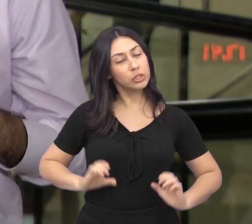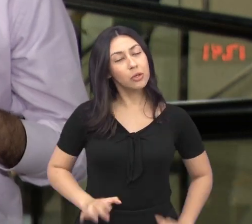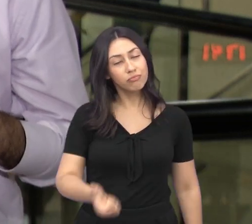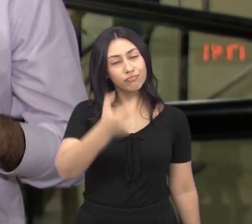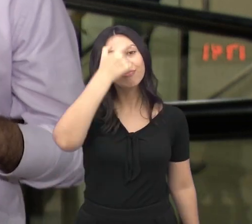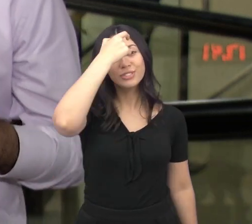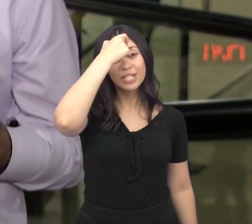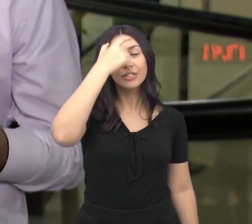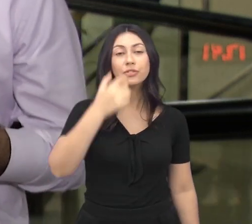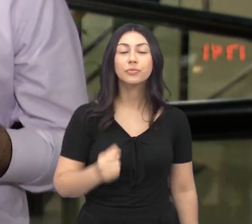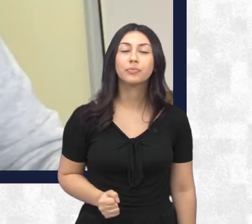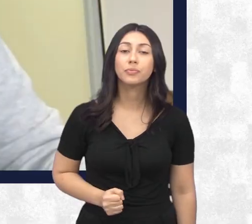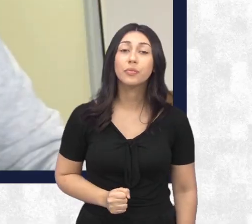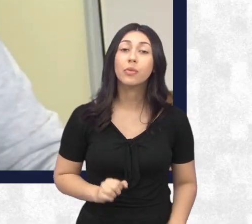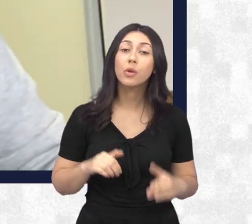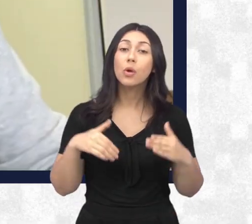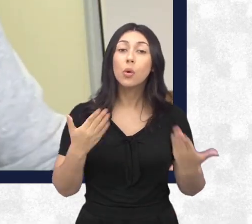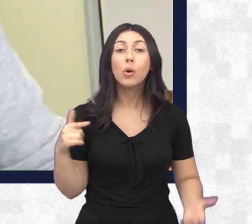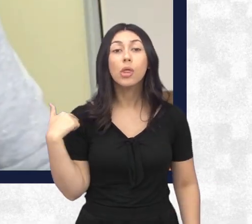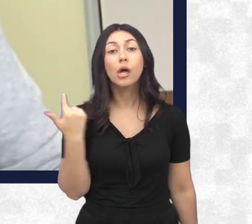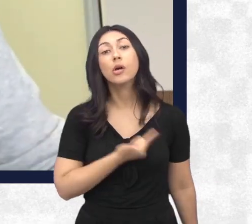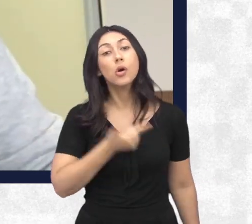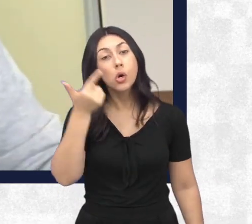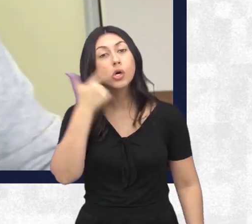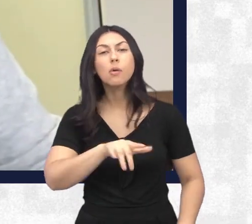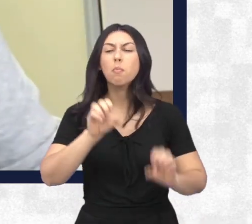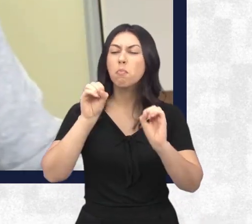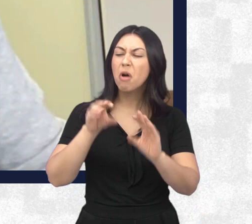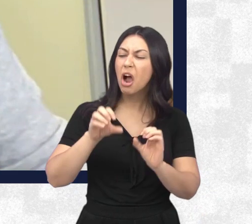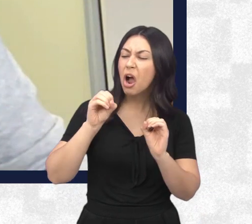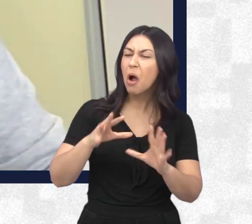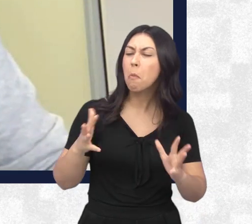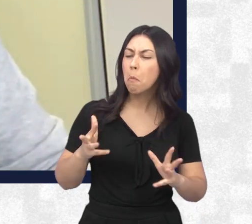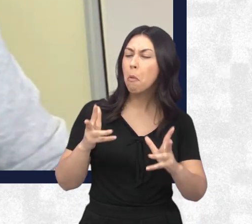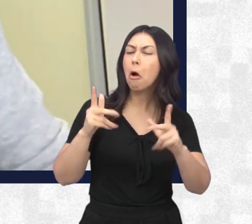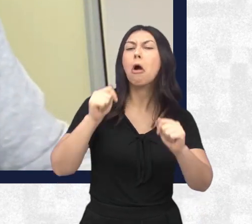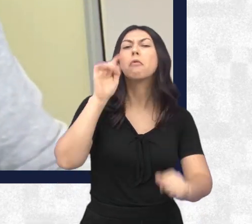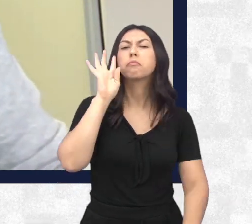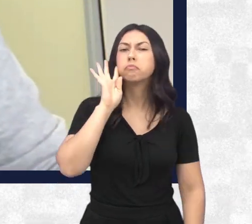formar cidadãos conscientes. Quando a gente consegue, de fato, uma educação bacana, uma